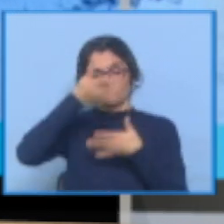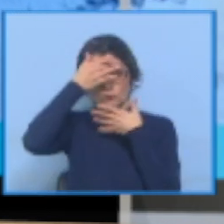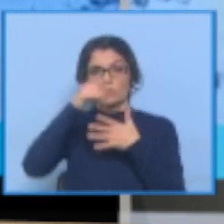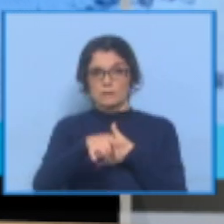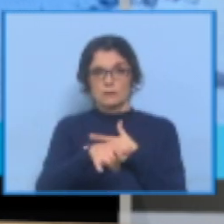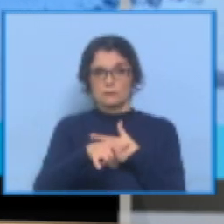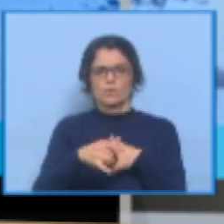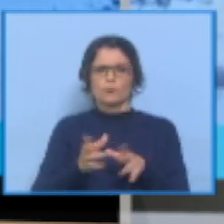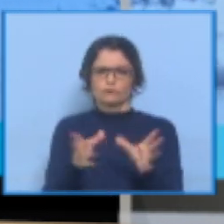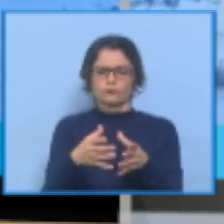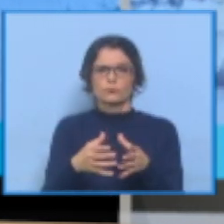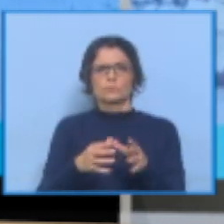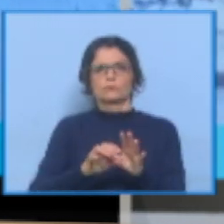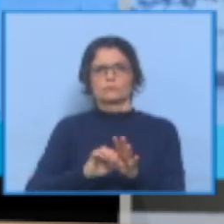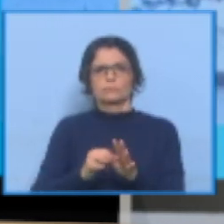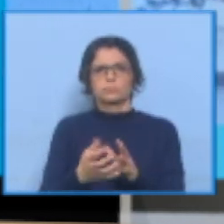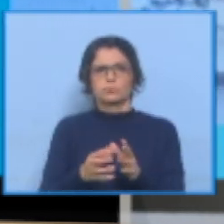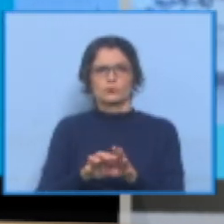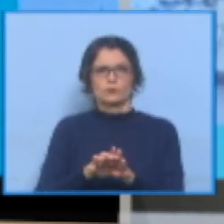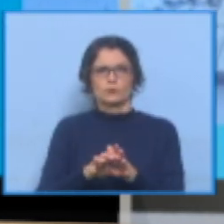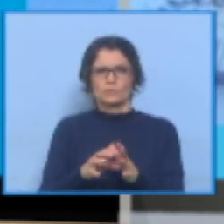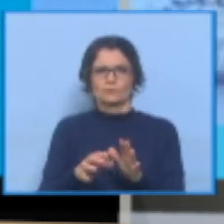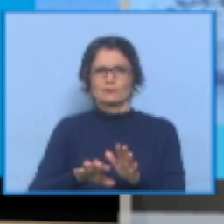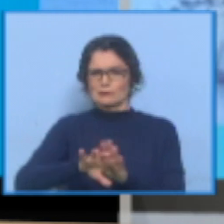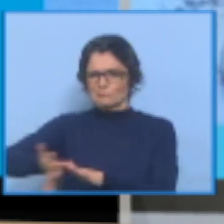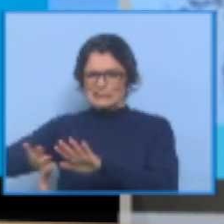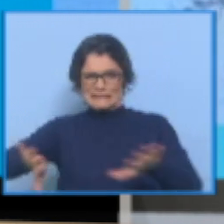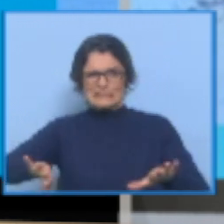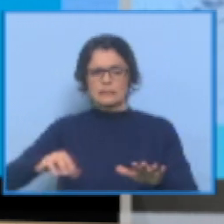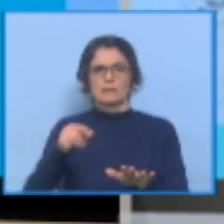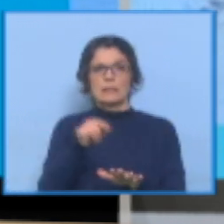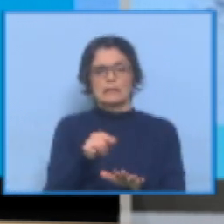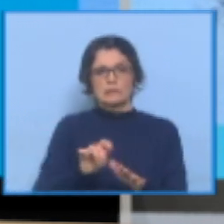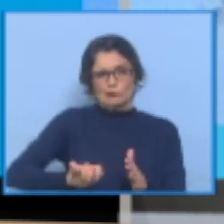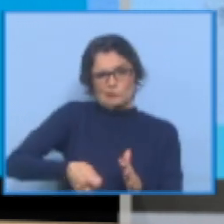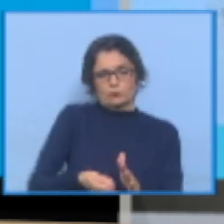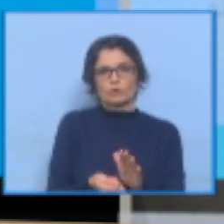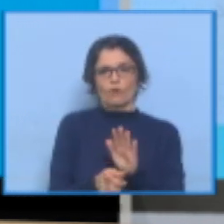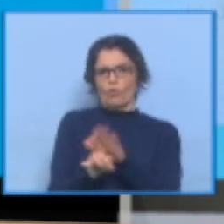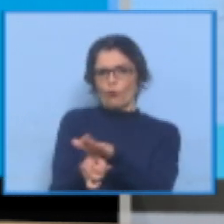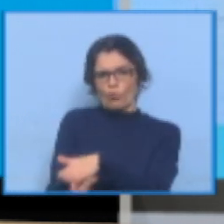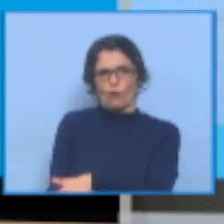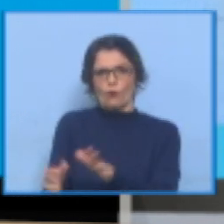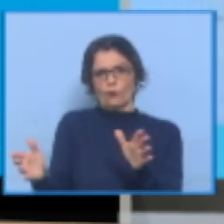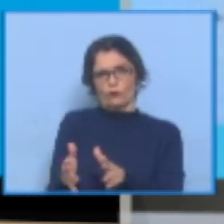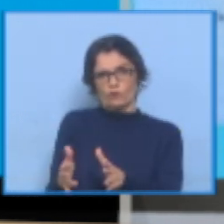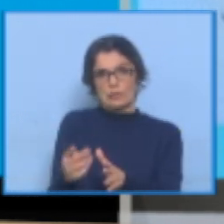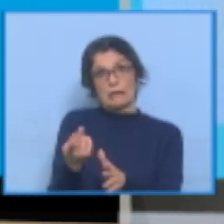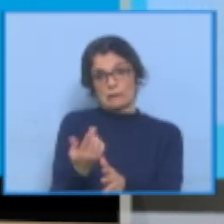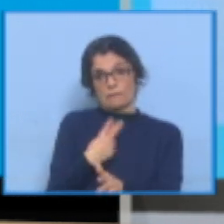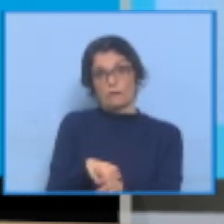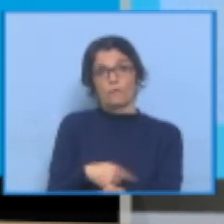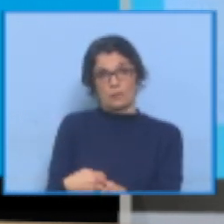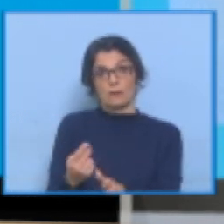cada vez mais a atuarem neste continente e que levam também uma pressão sobre as minorias, em que muitas vezes os cristãos são de facto uma minoria